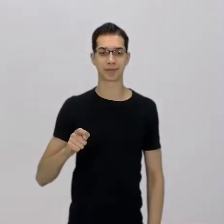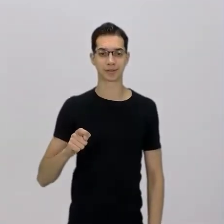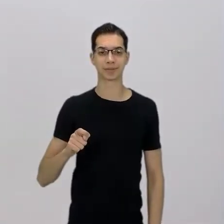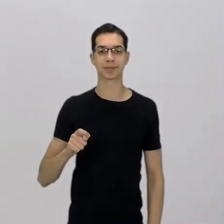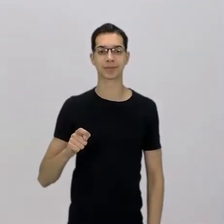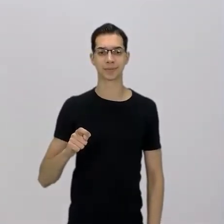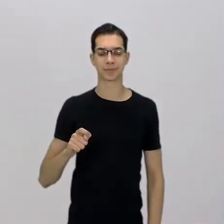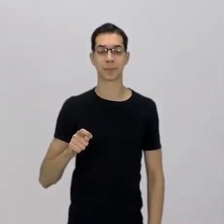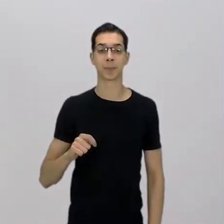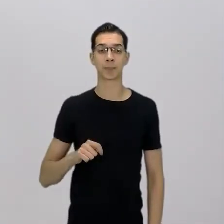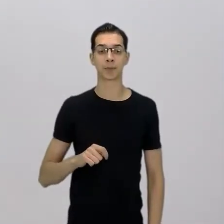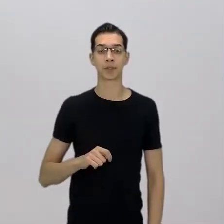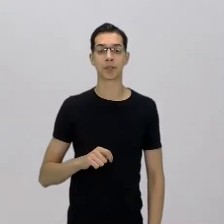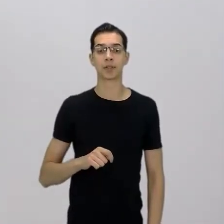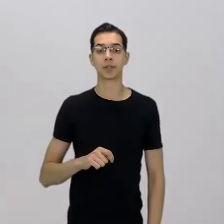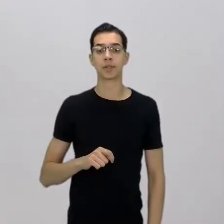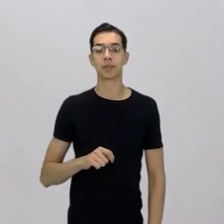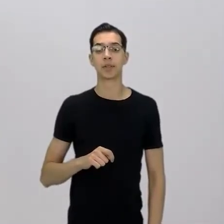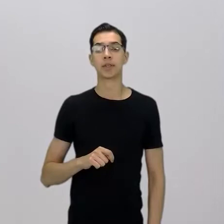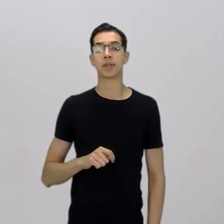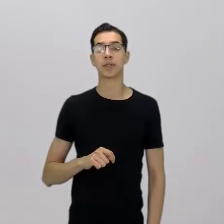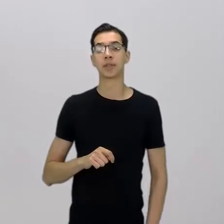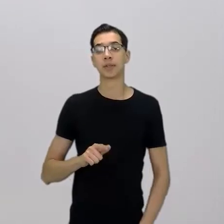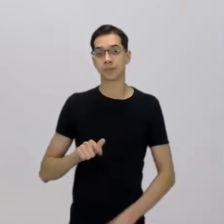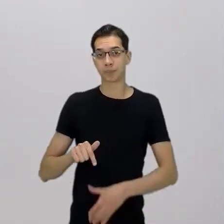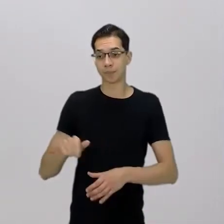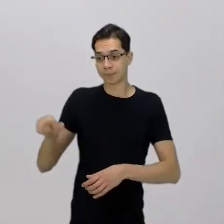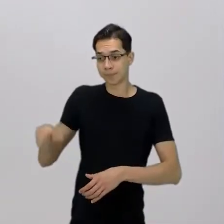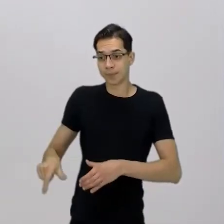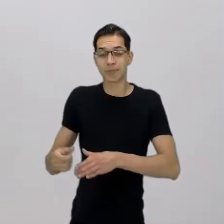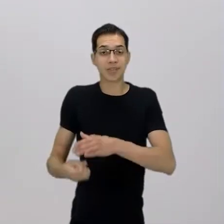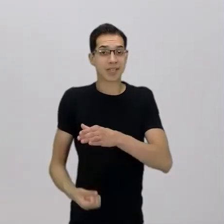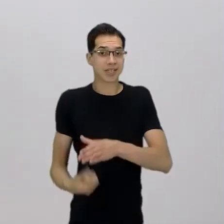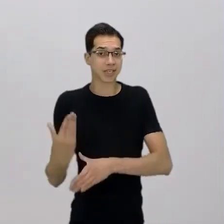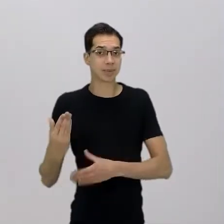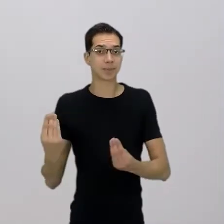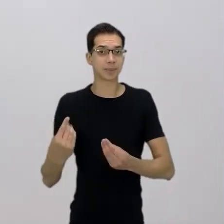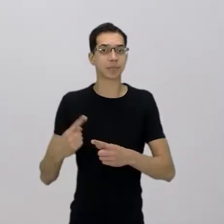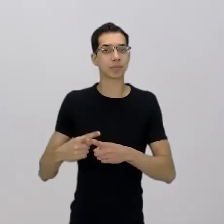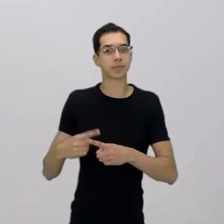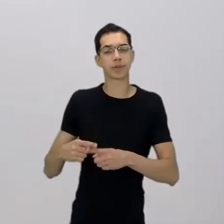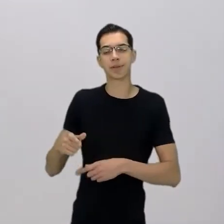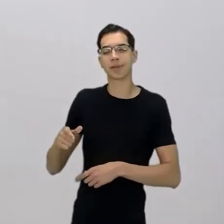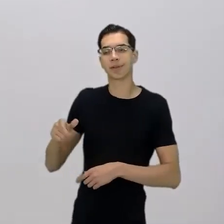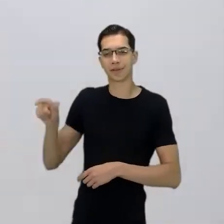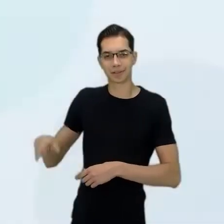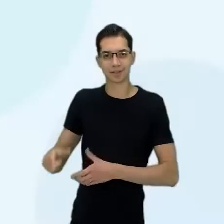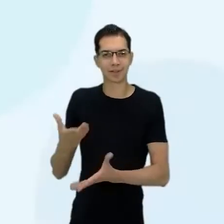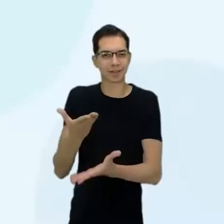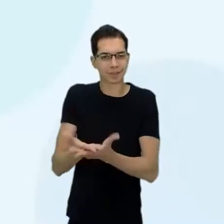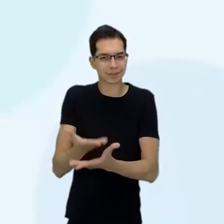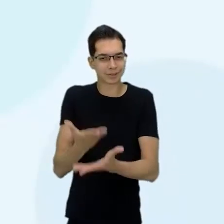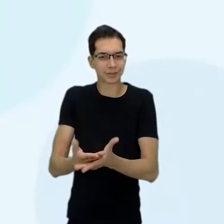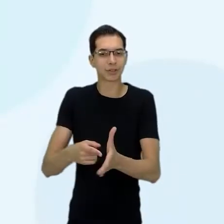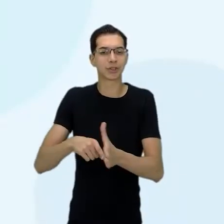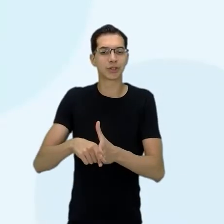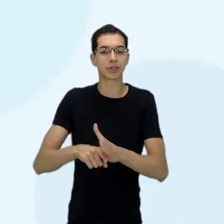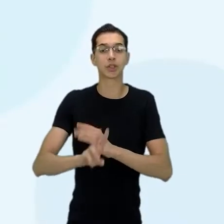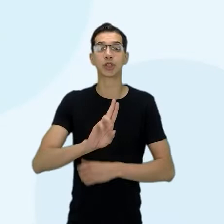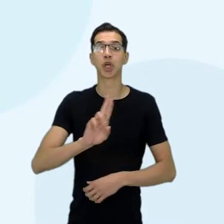teve ali alguns estudos que acabaram norteando o trabalho desse cara que vai aparecer para você, o